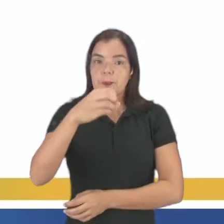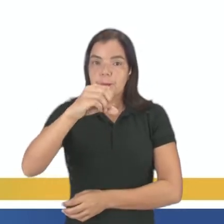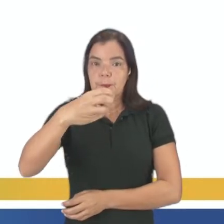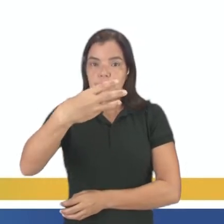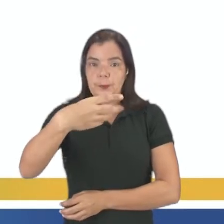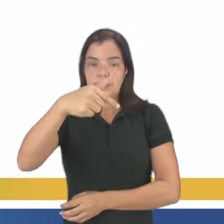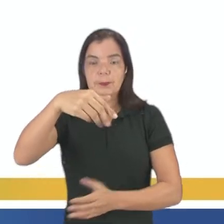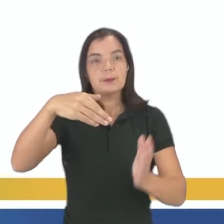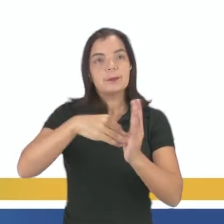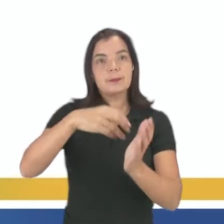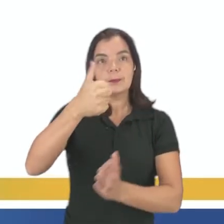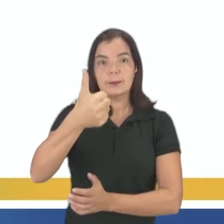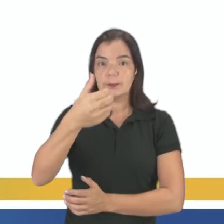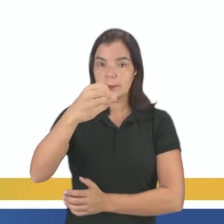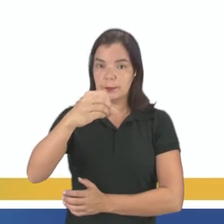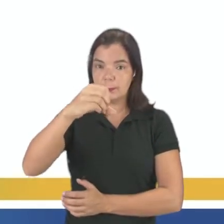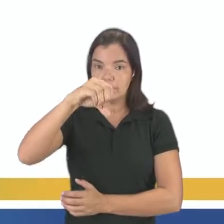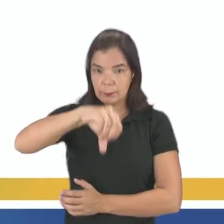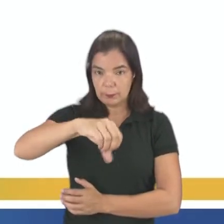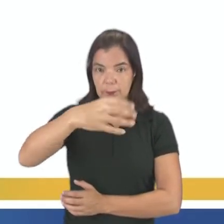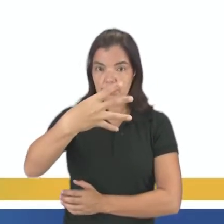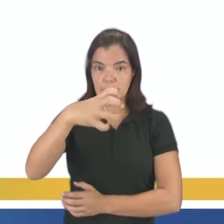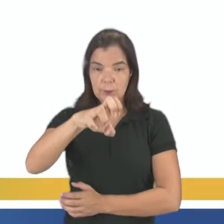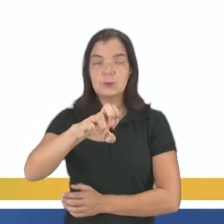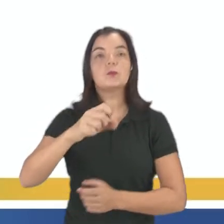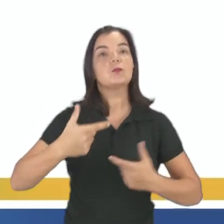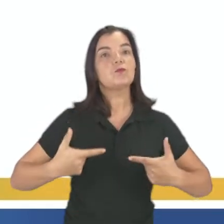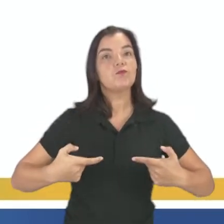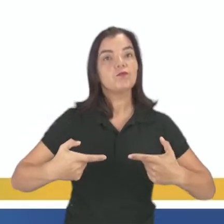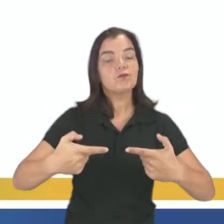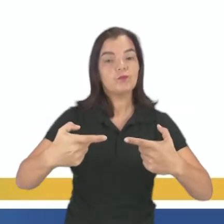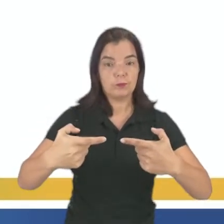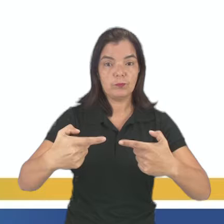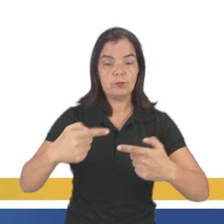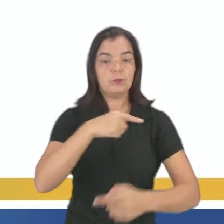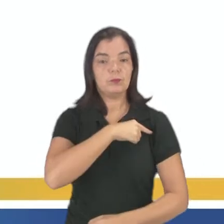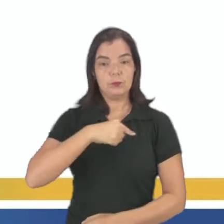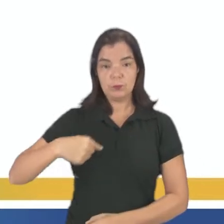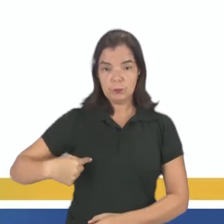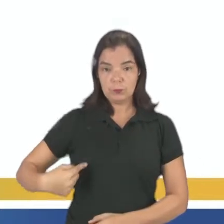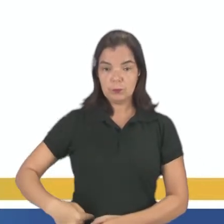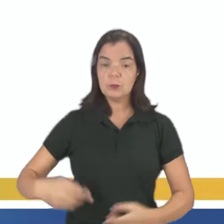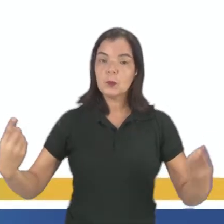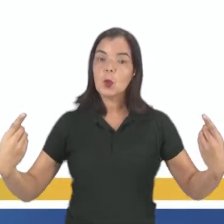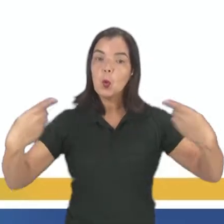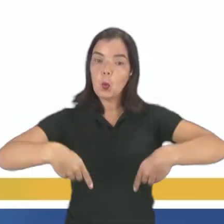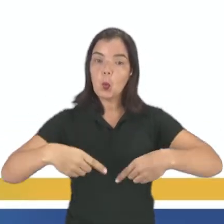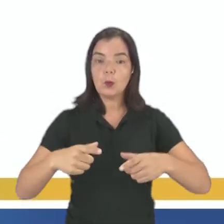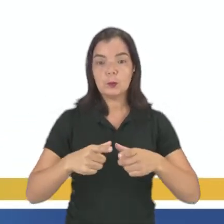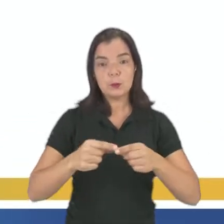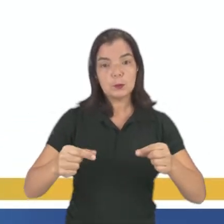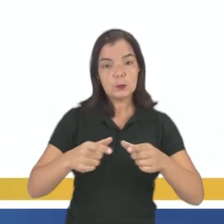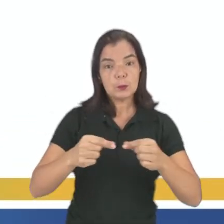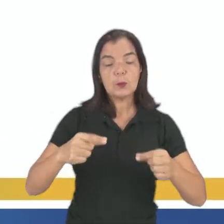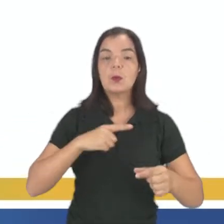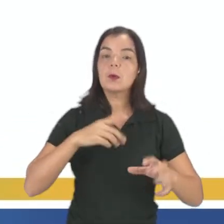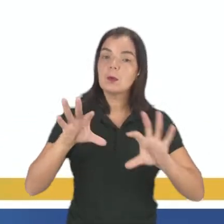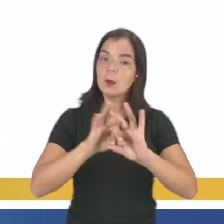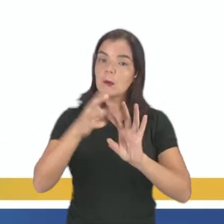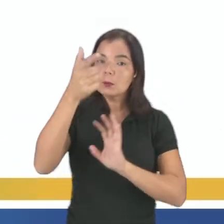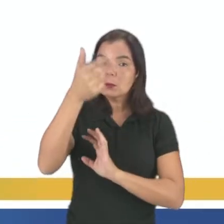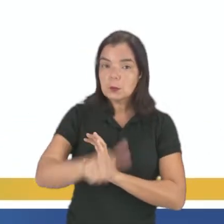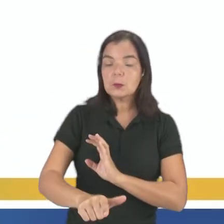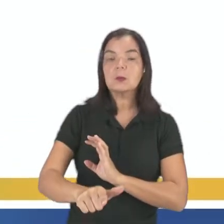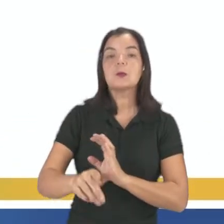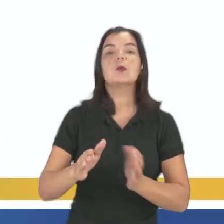1937 a 1945 a guerra da China contra o Japão, né? E aí o que a gente tem? A gente tem a aliança, novamente,